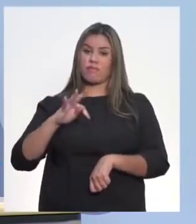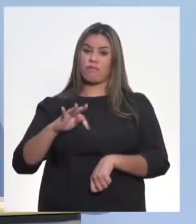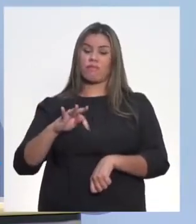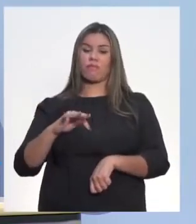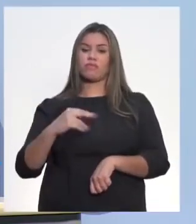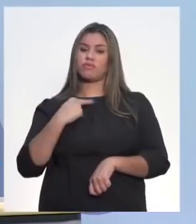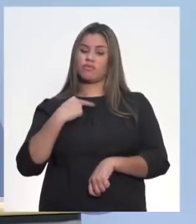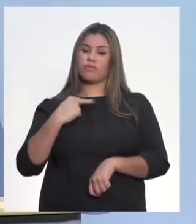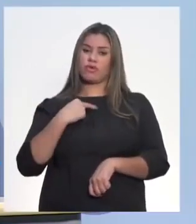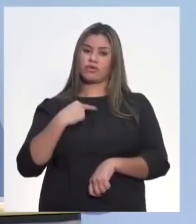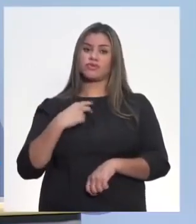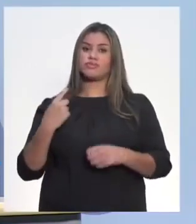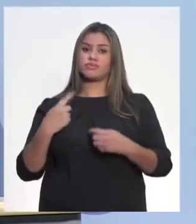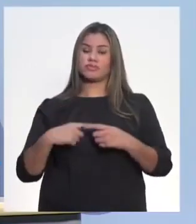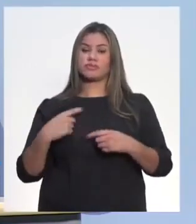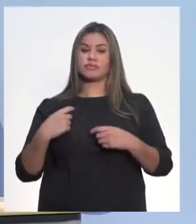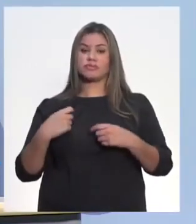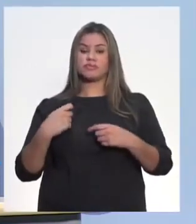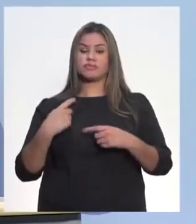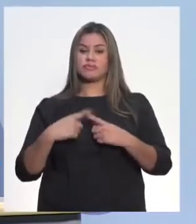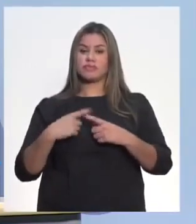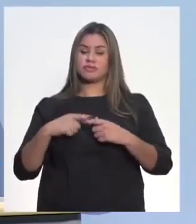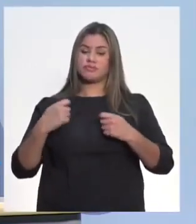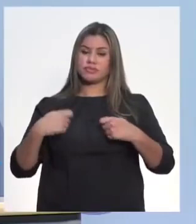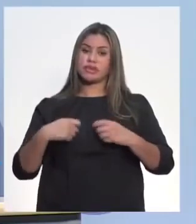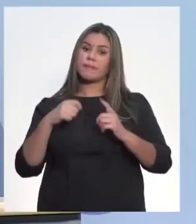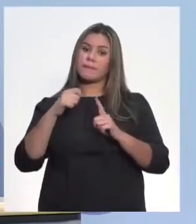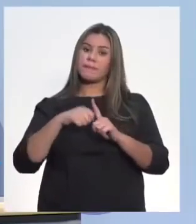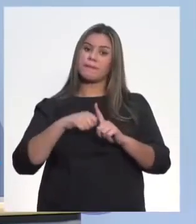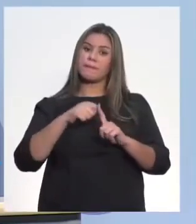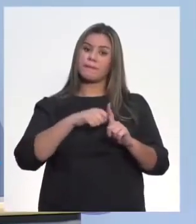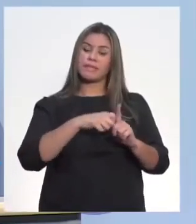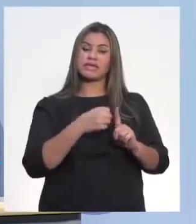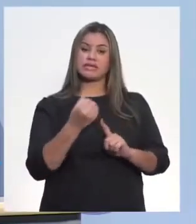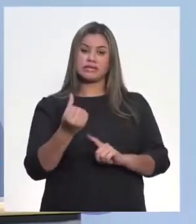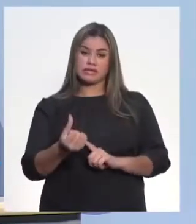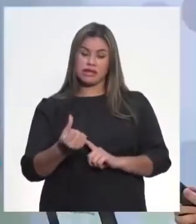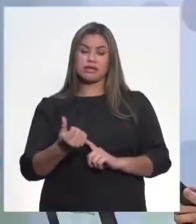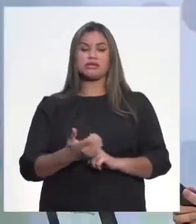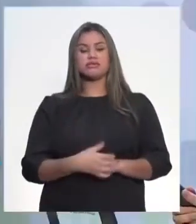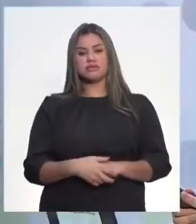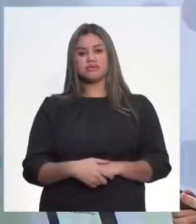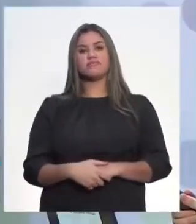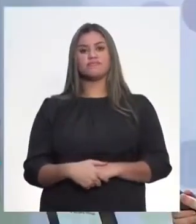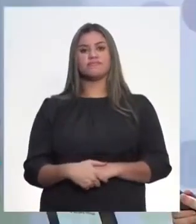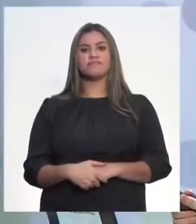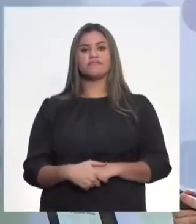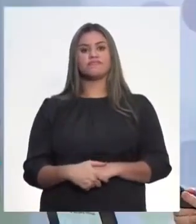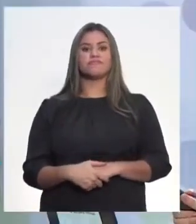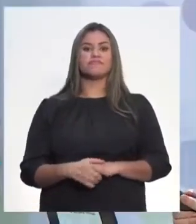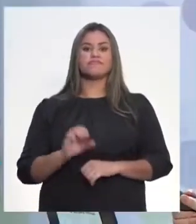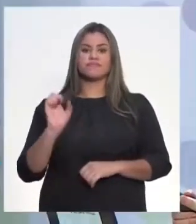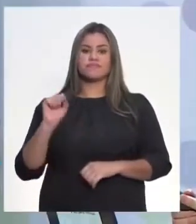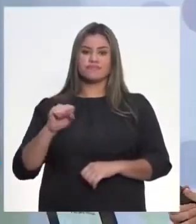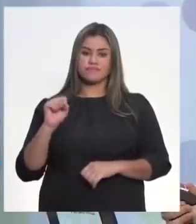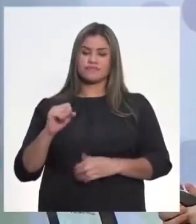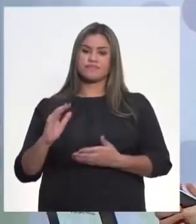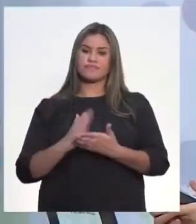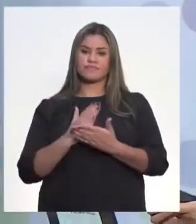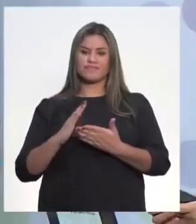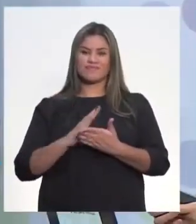de vezes, né, quantidade, no caso aí, de meses, né, que nós vamos pagar. Sim, que é o que a gente estava comentando, de que alguns alunos